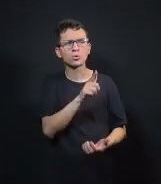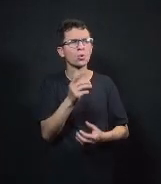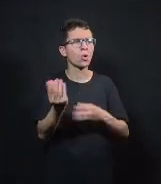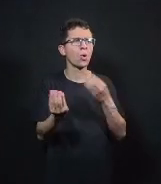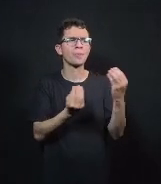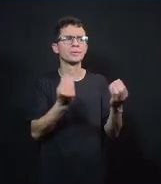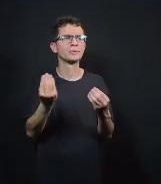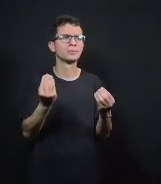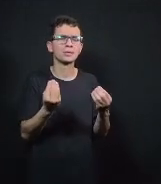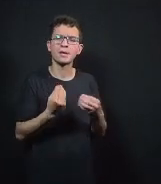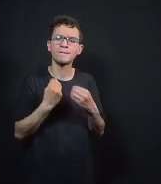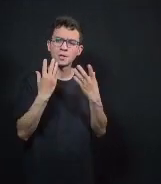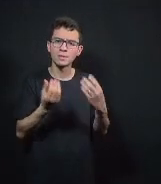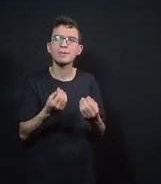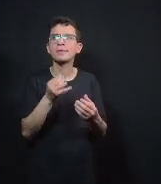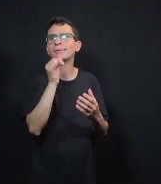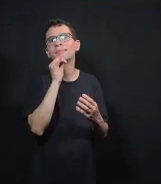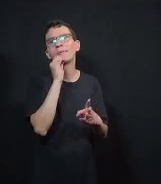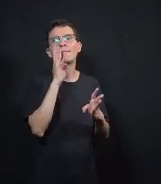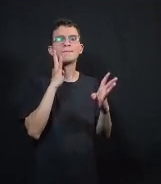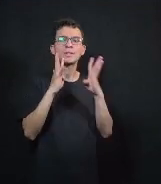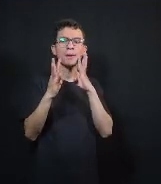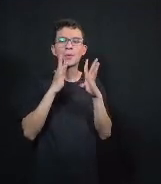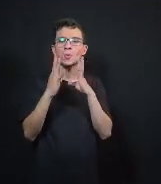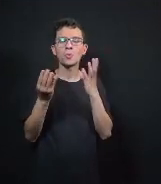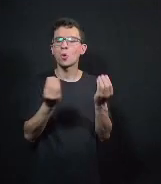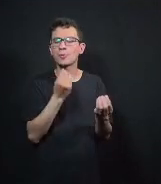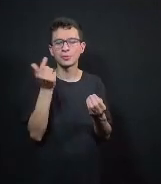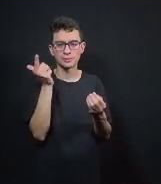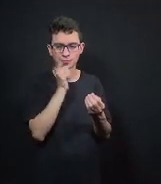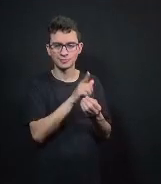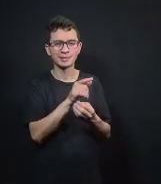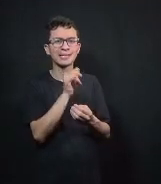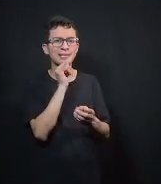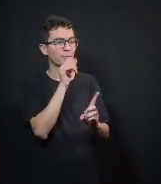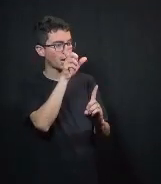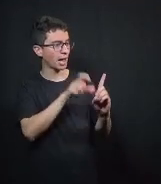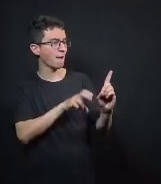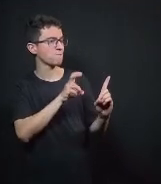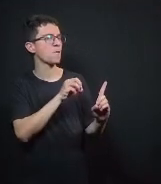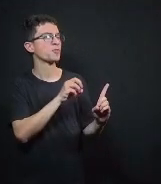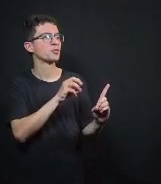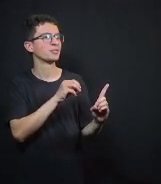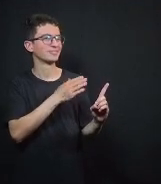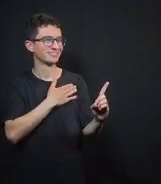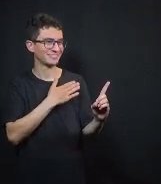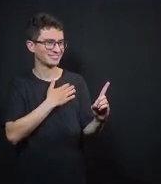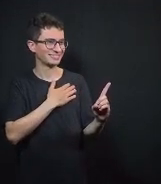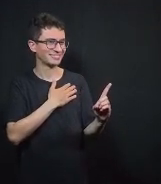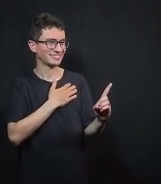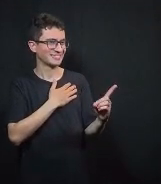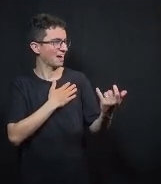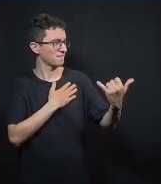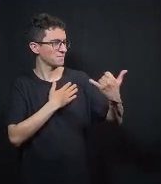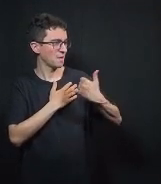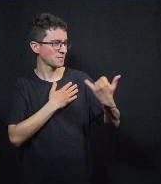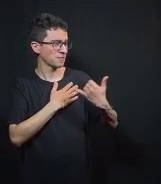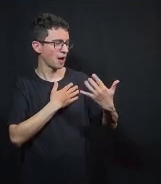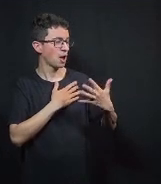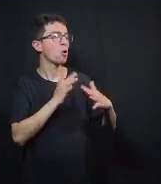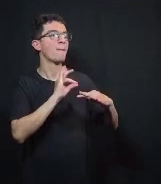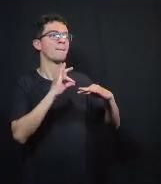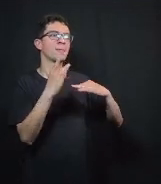consumindo informação no Facebook? Para muita gente, né, minha avó mesmo me manda algumas notícias via redes sociais,